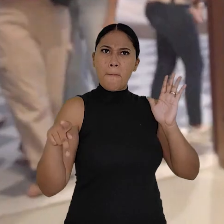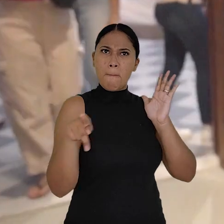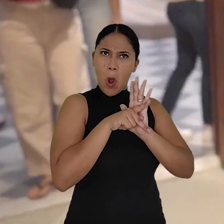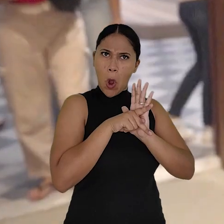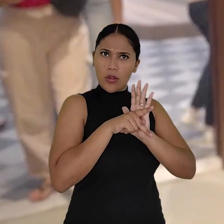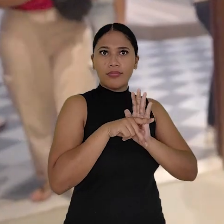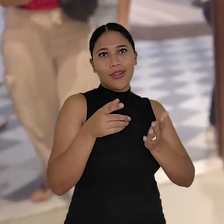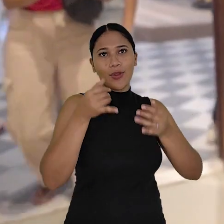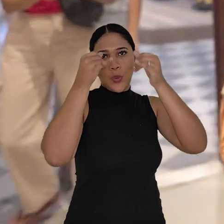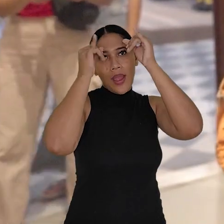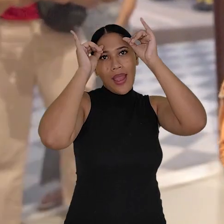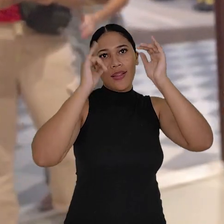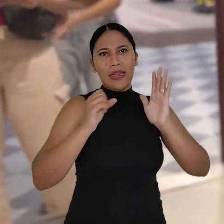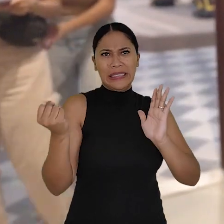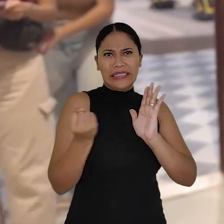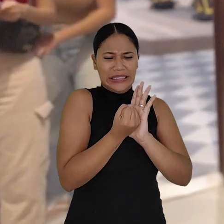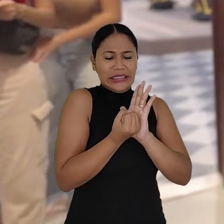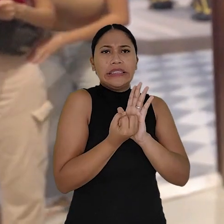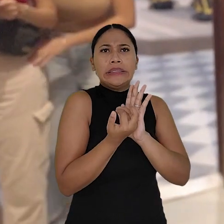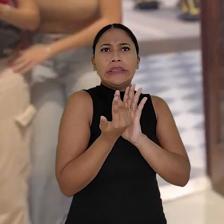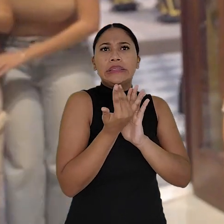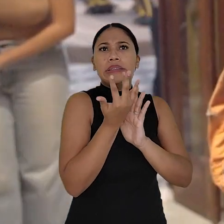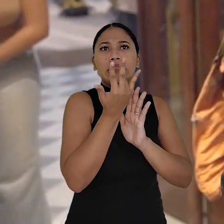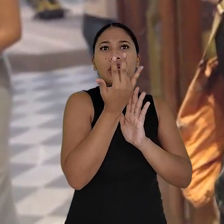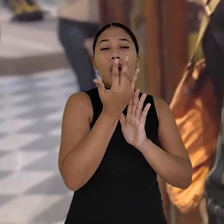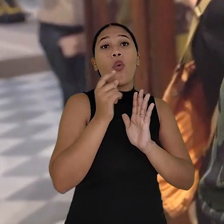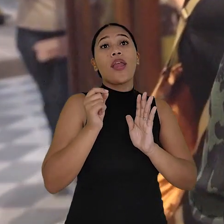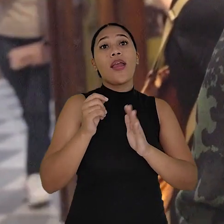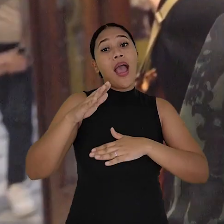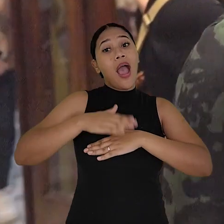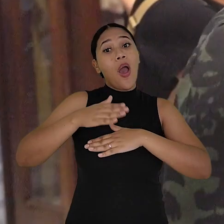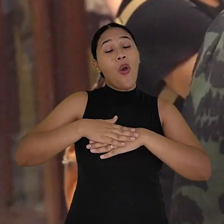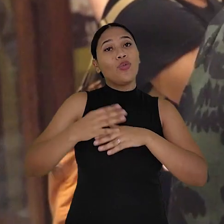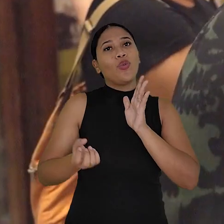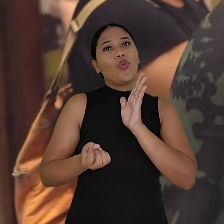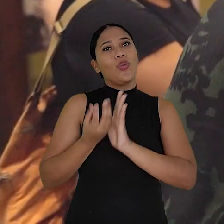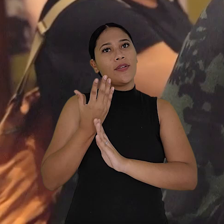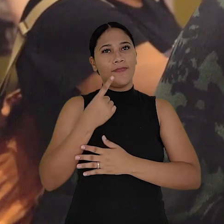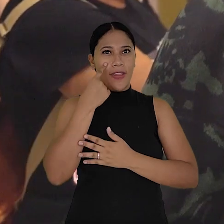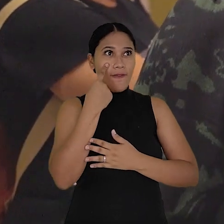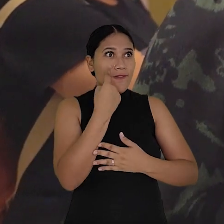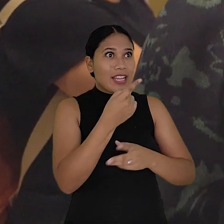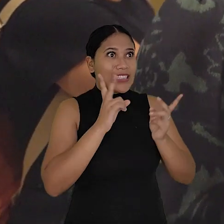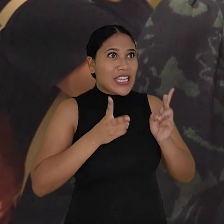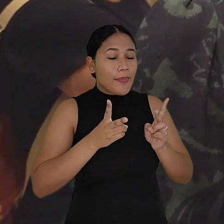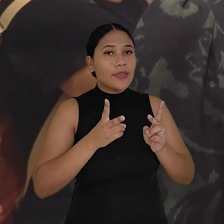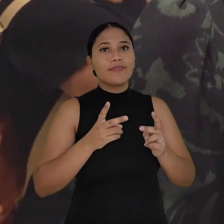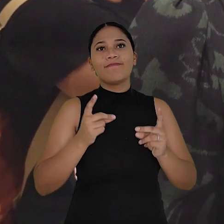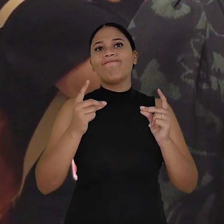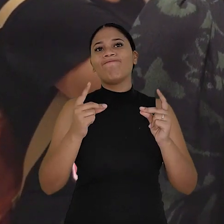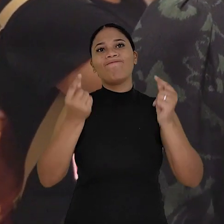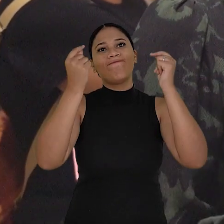marca de posse, que é a marca do gado, numa marca de autoria, porque toda vez que a gente vê o